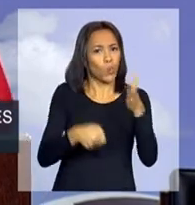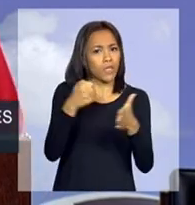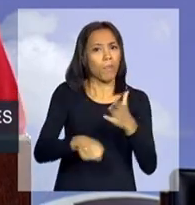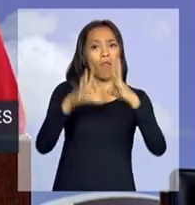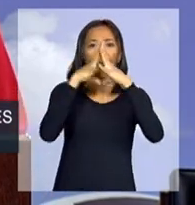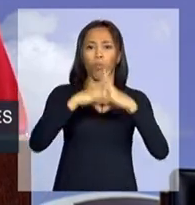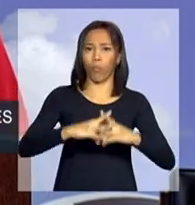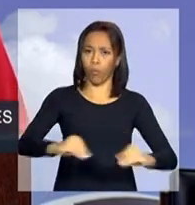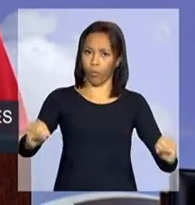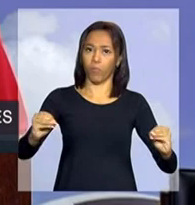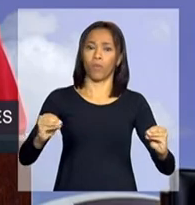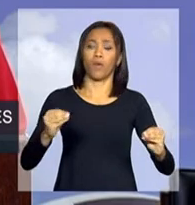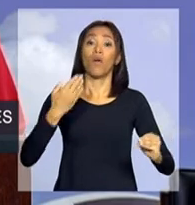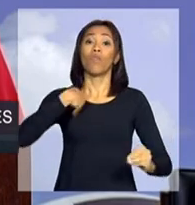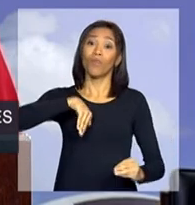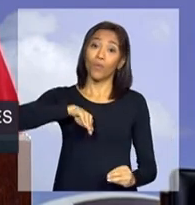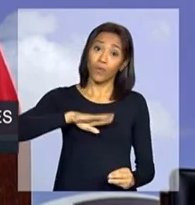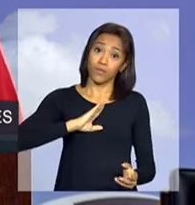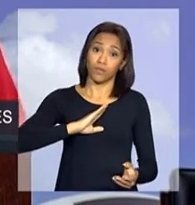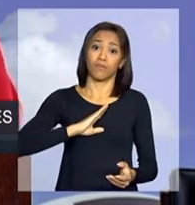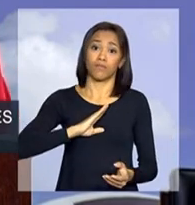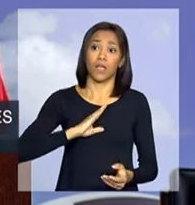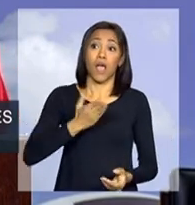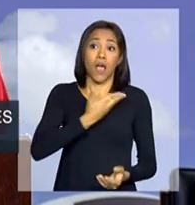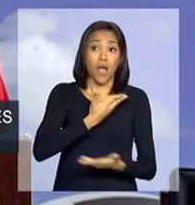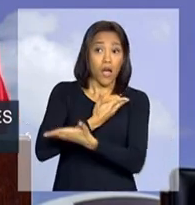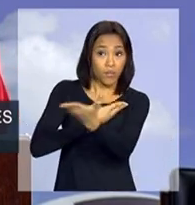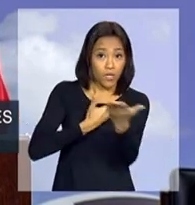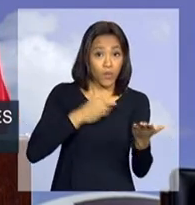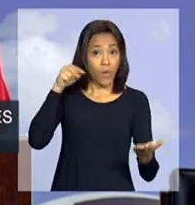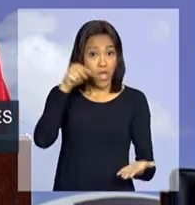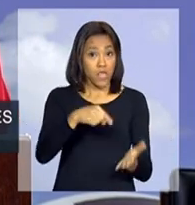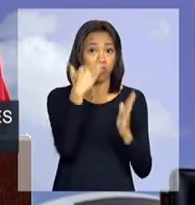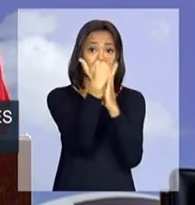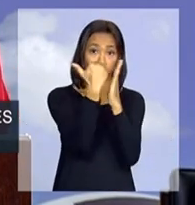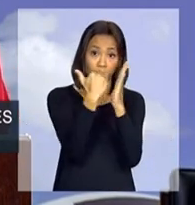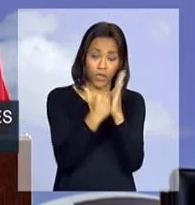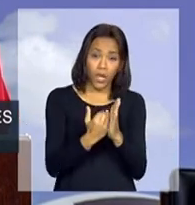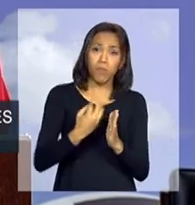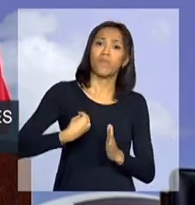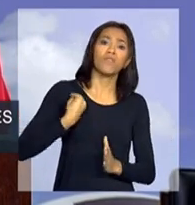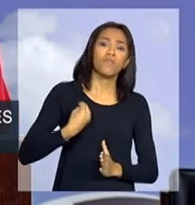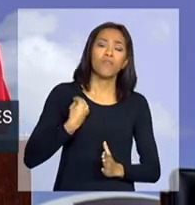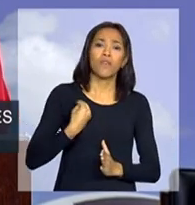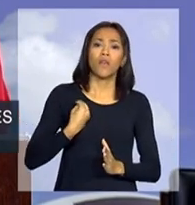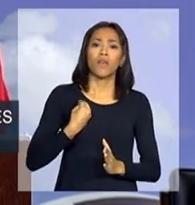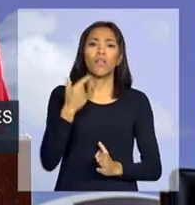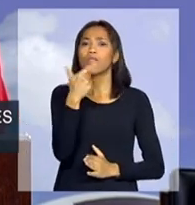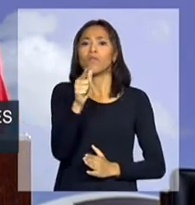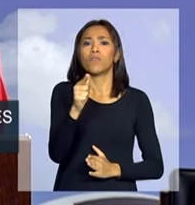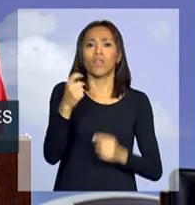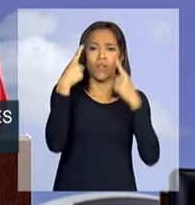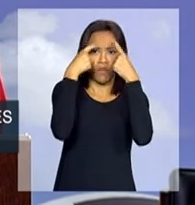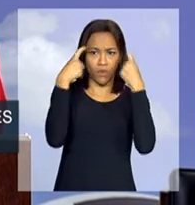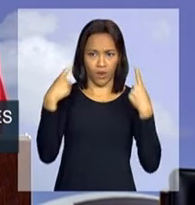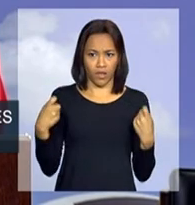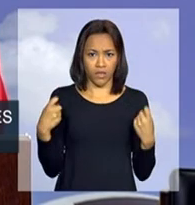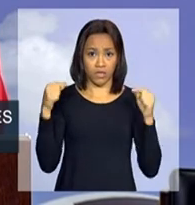minhas queridas amigas e meus amigos esse programa mulher essa viver sem violência